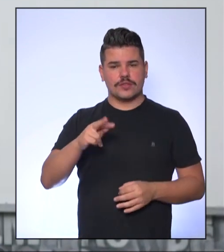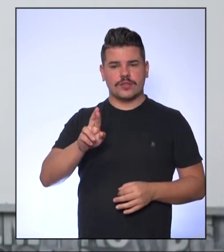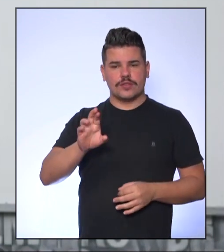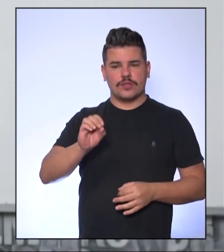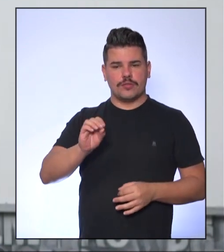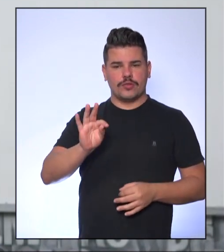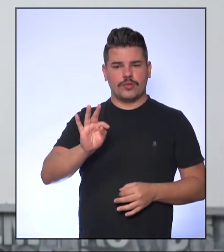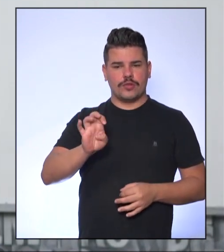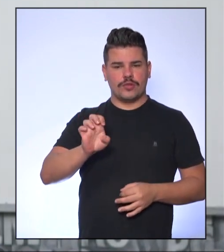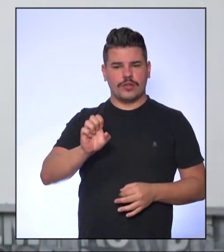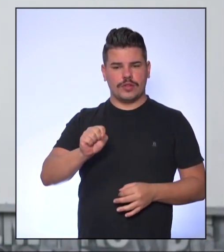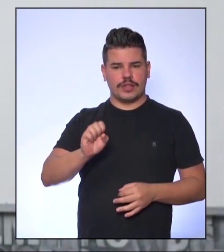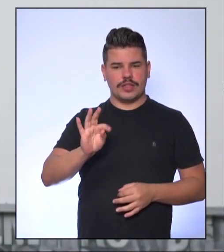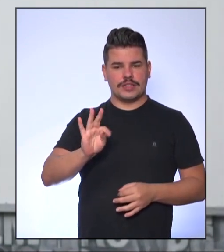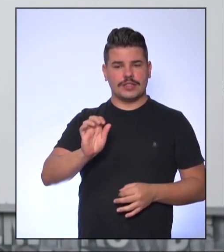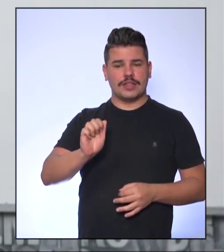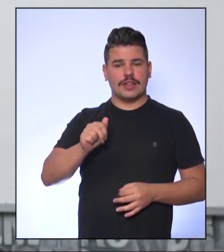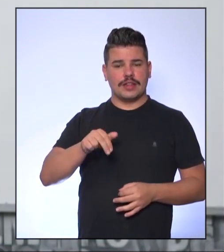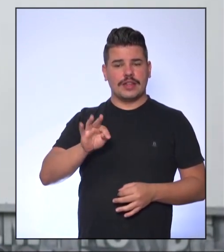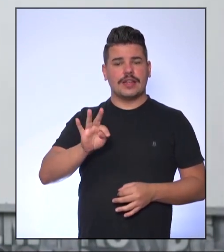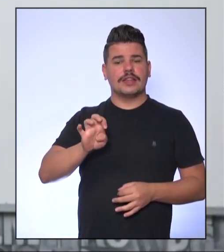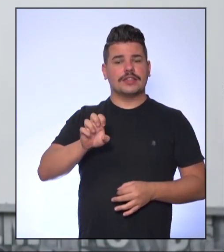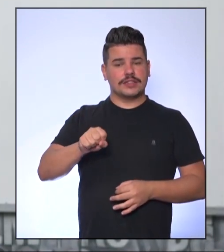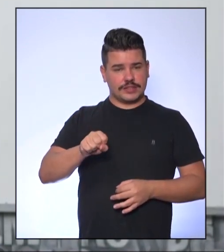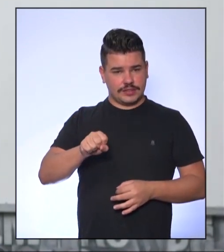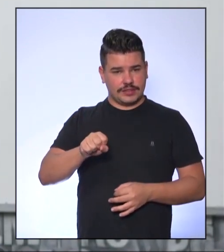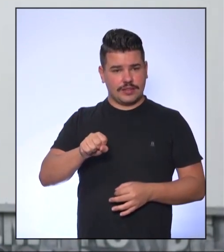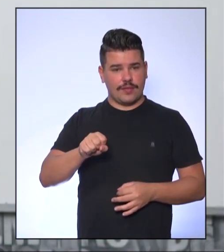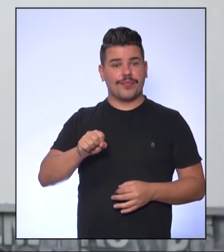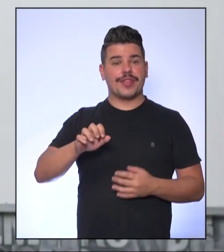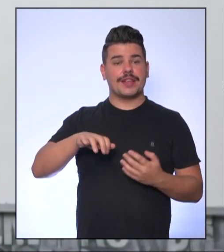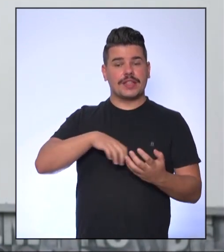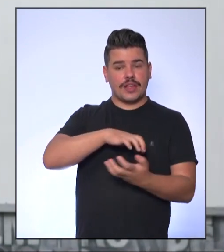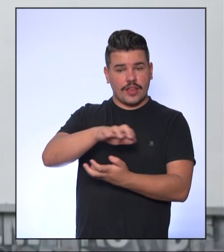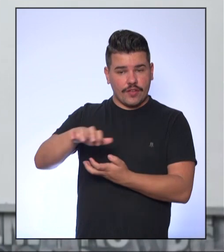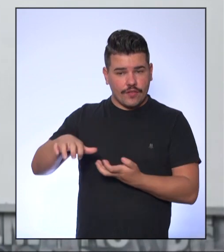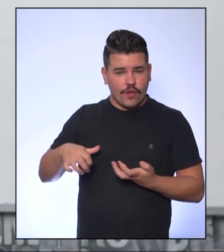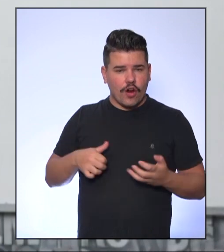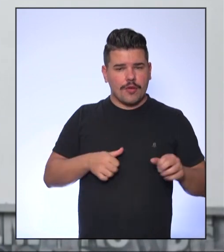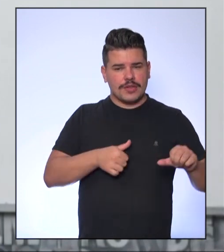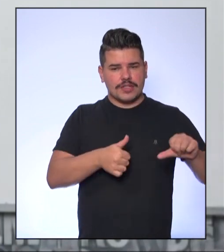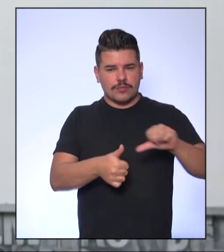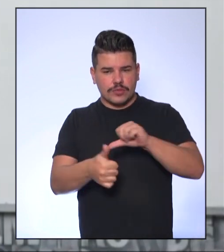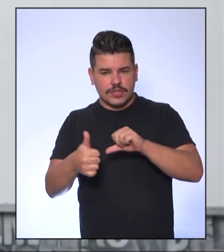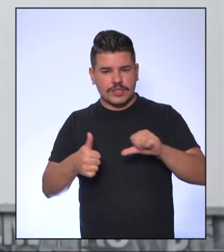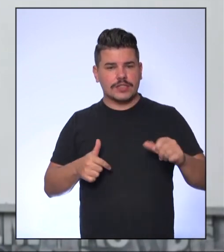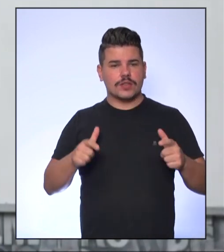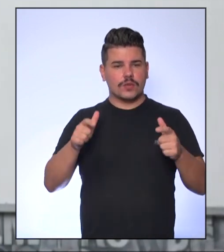protestantes. E aí nós temos a reforma luterana,